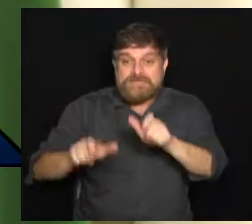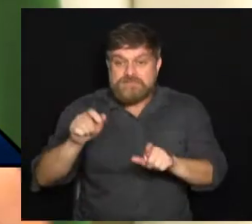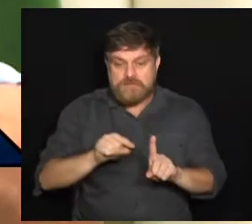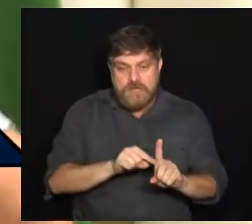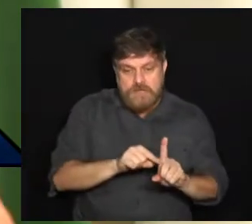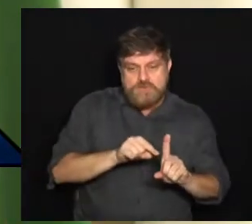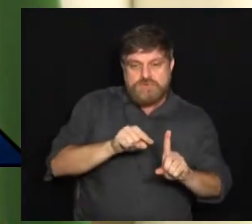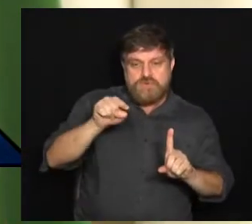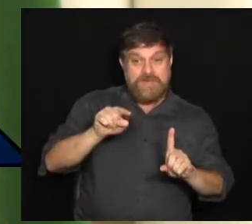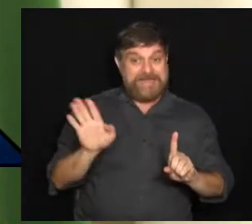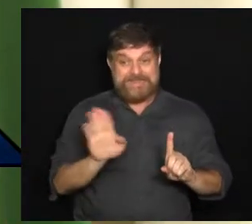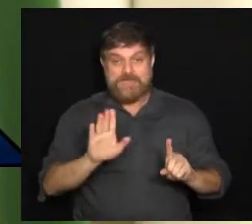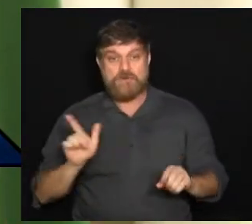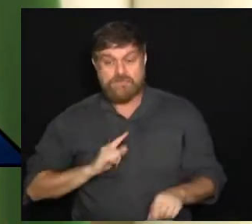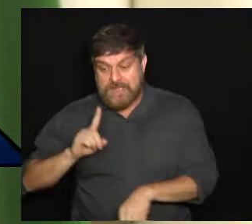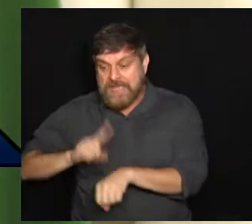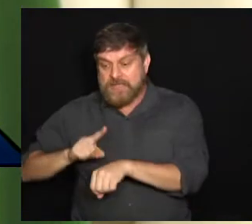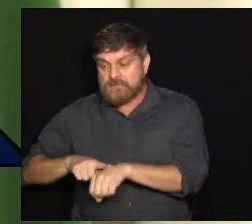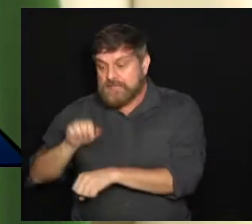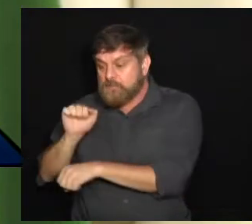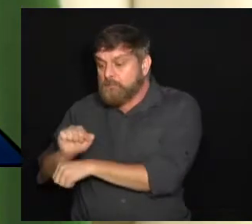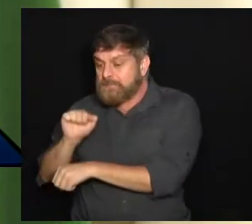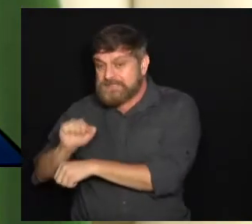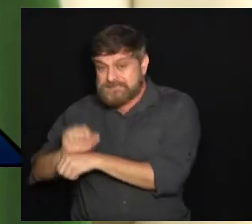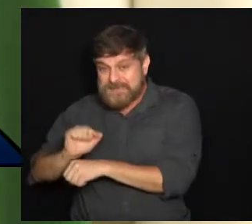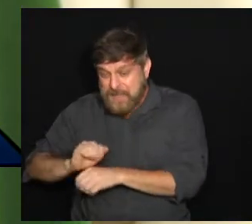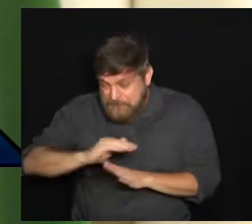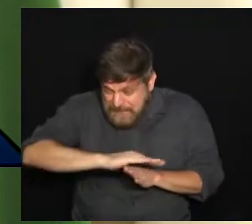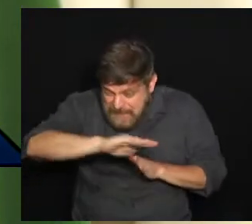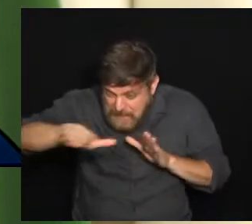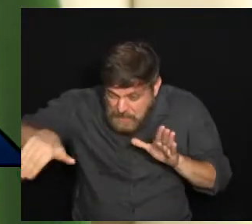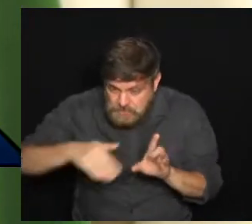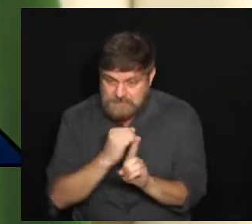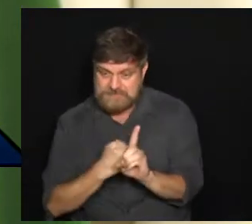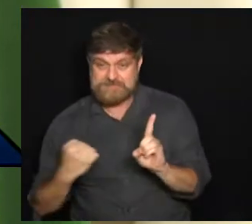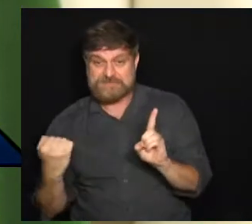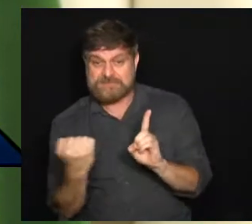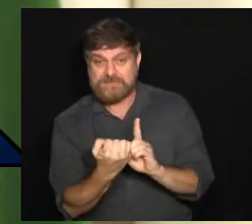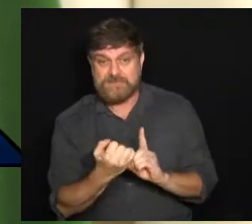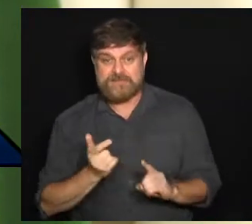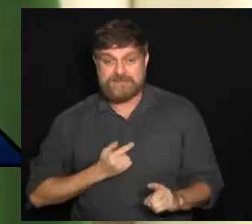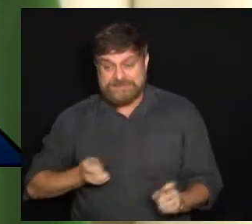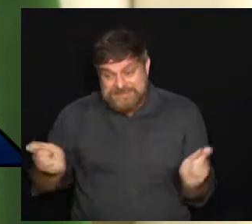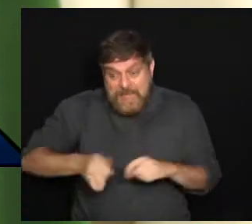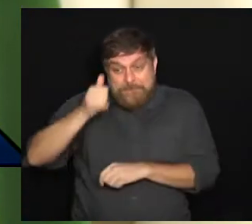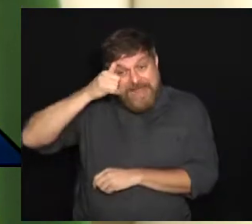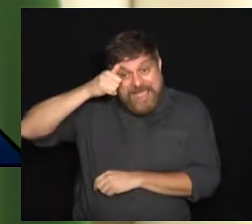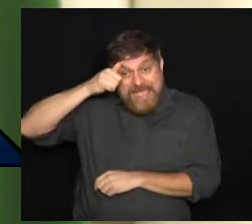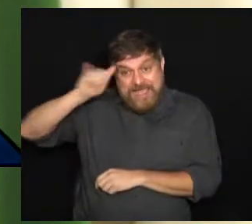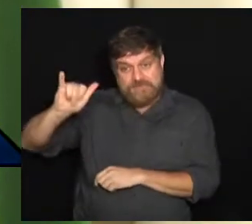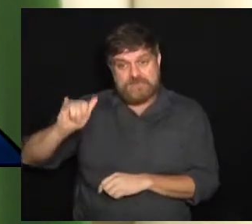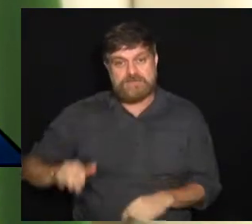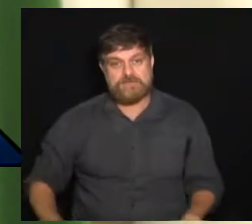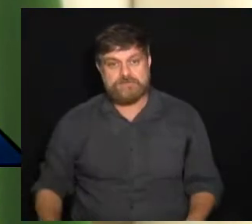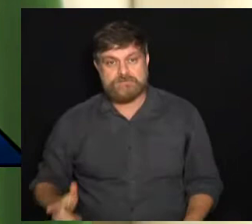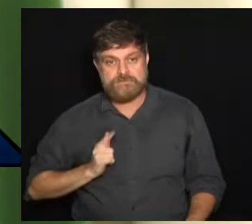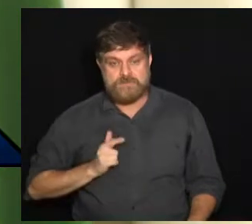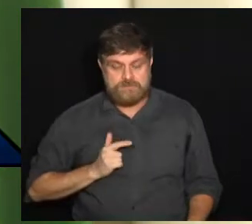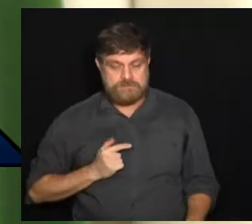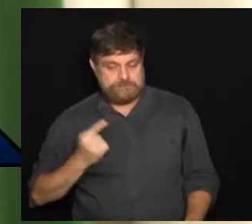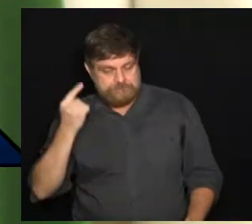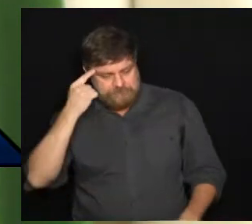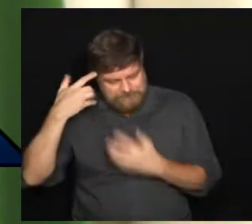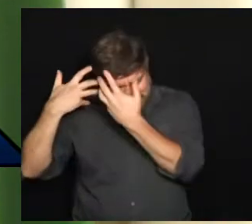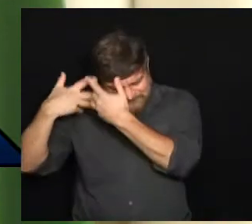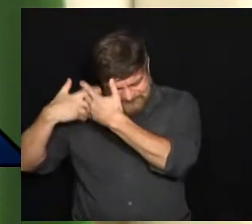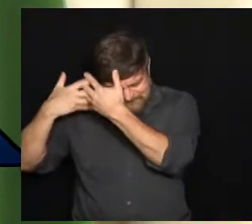e aí a quarentena global para toda a sociedade pode ser talvez evitada. Né? Essa é a racionalidade agora, a gente